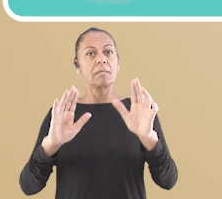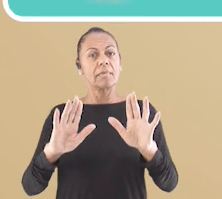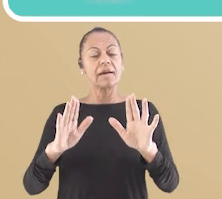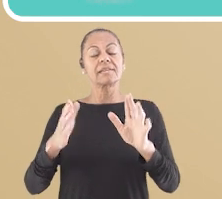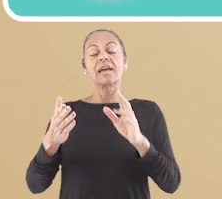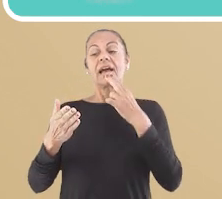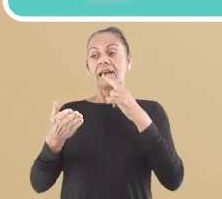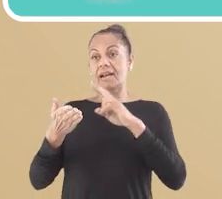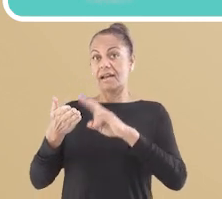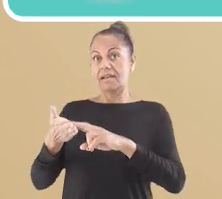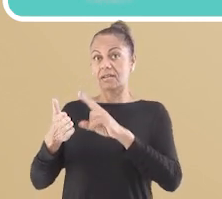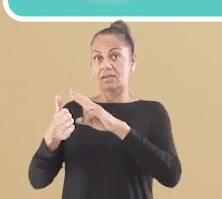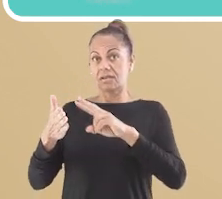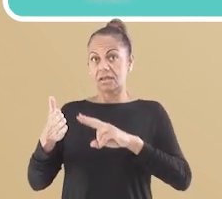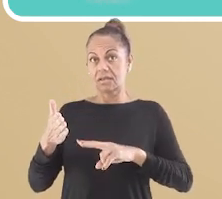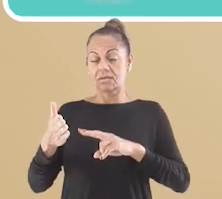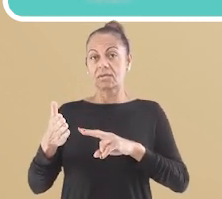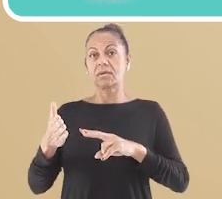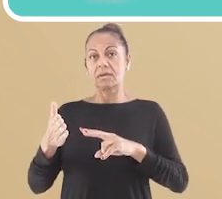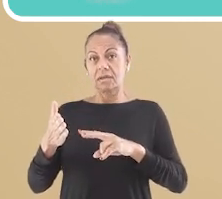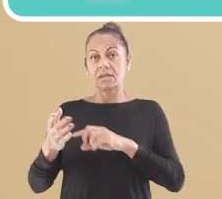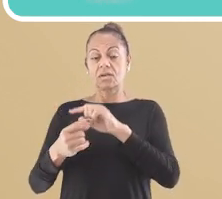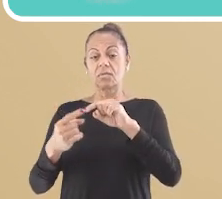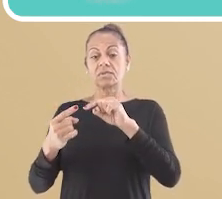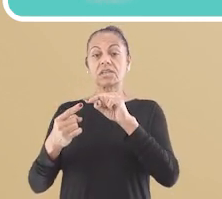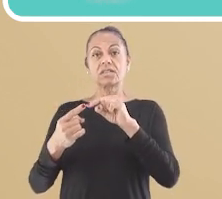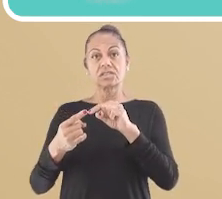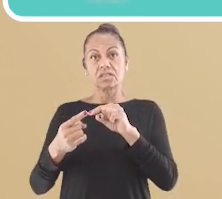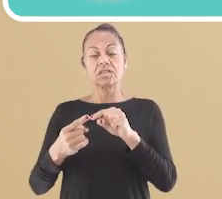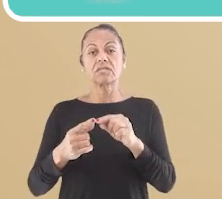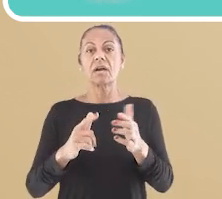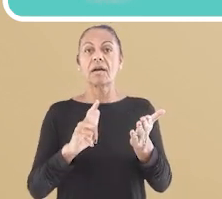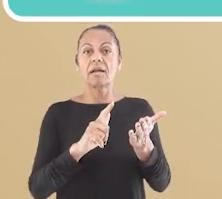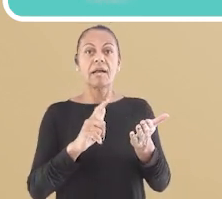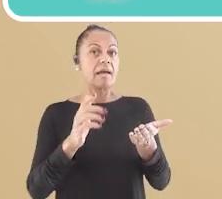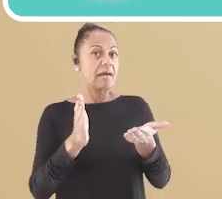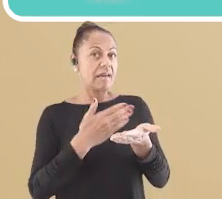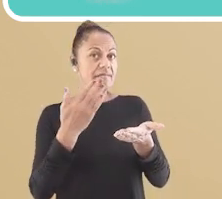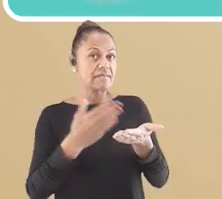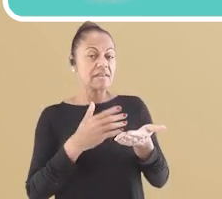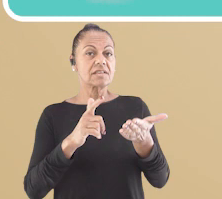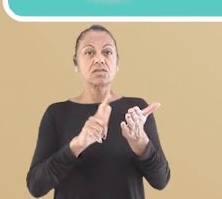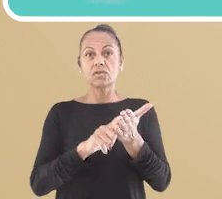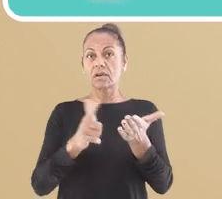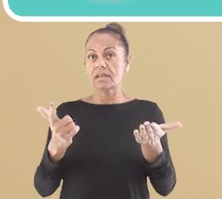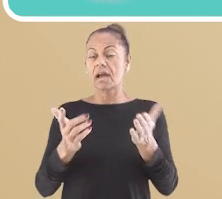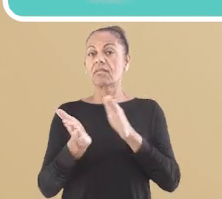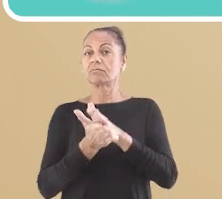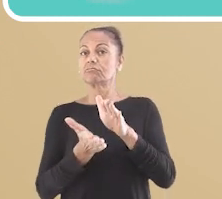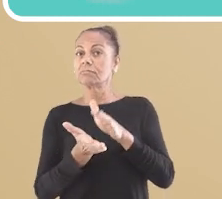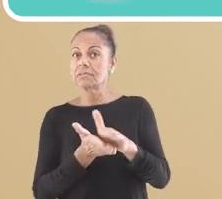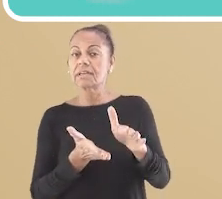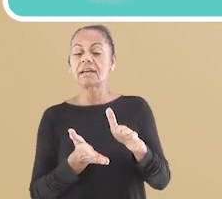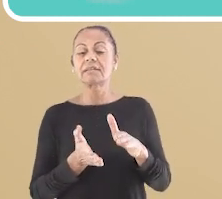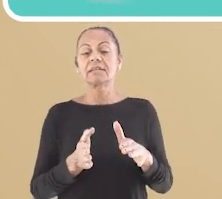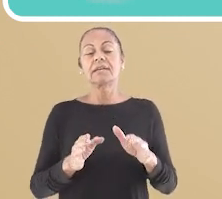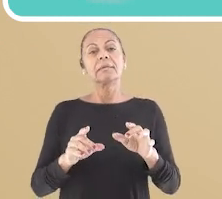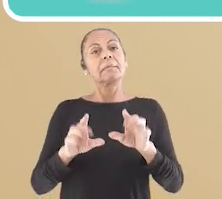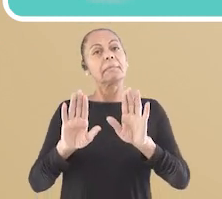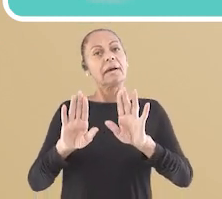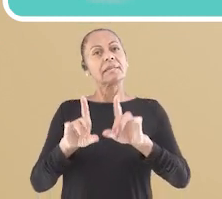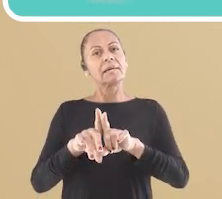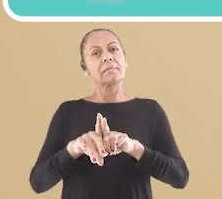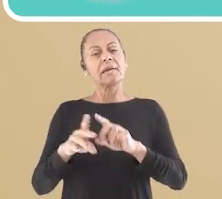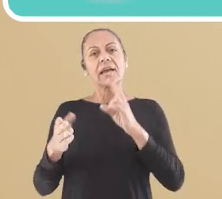como objetivo mostrar o ponto de vista do leitor sobre alguma matéria publicada pelo jornal ou pela revista. A gente também pode falar que a